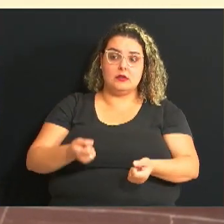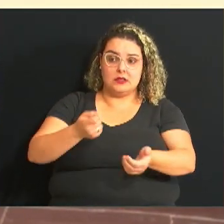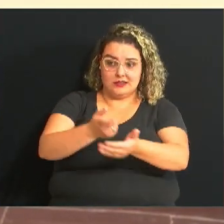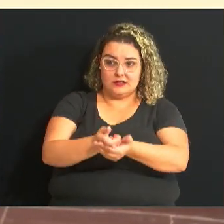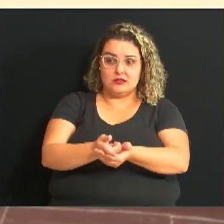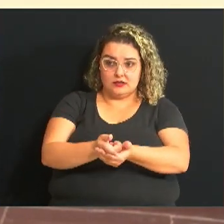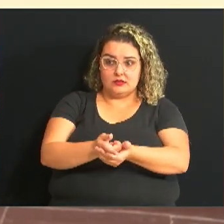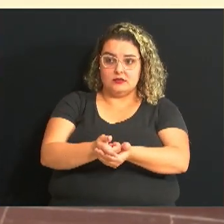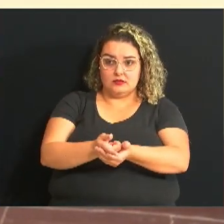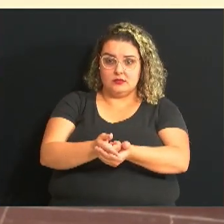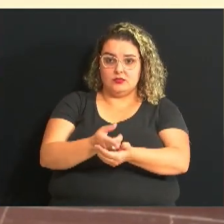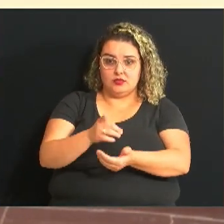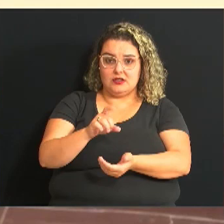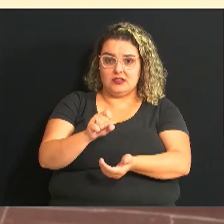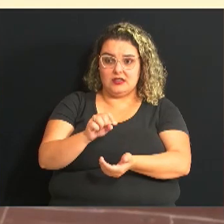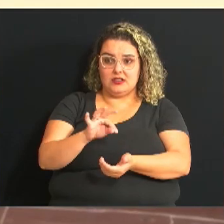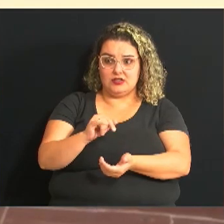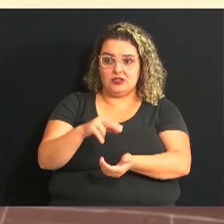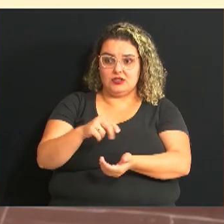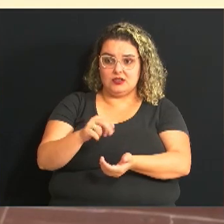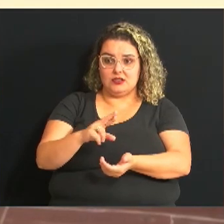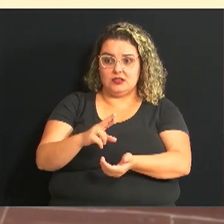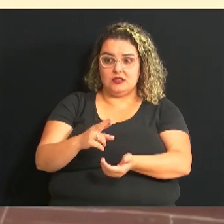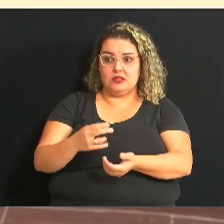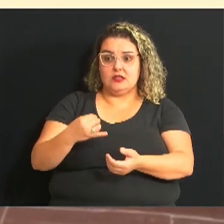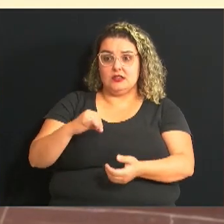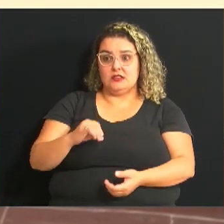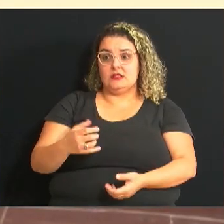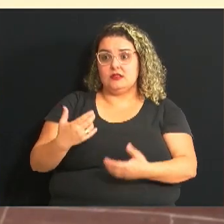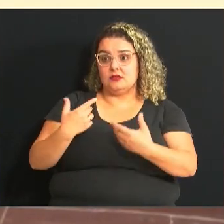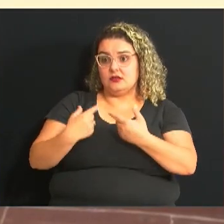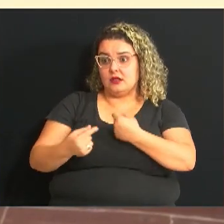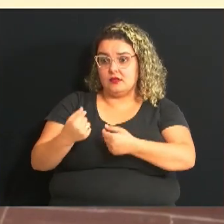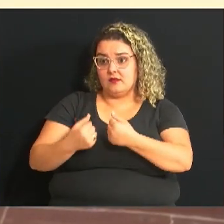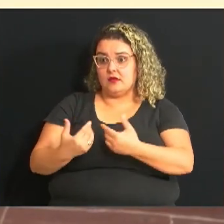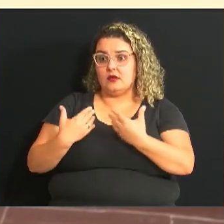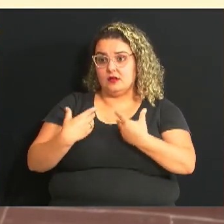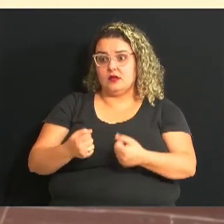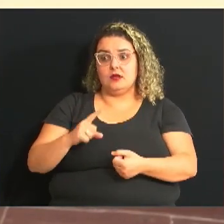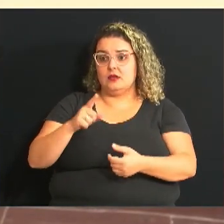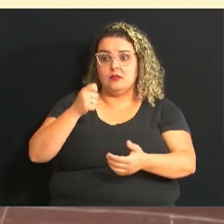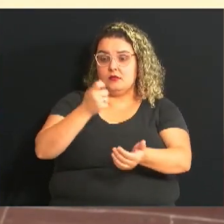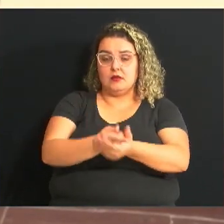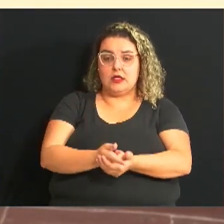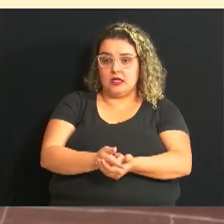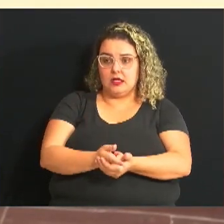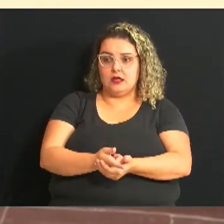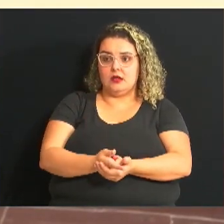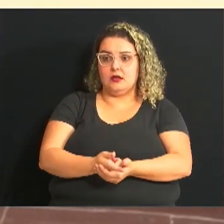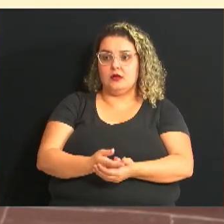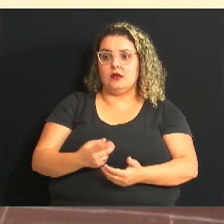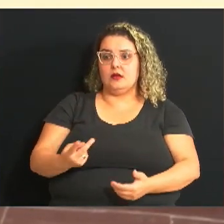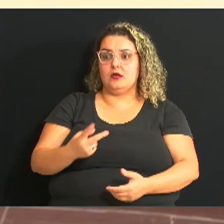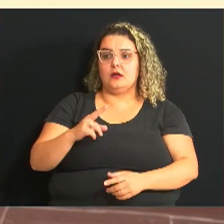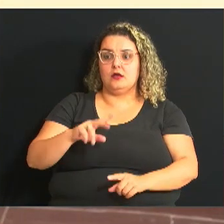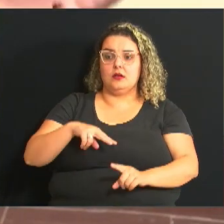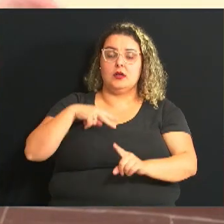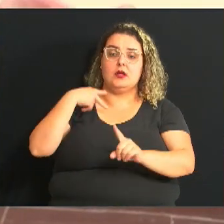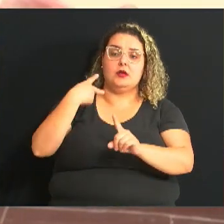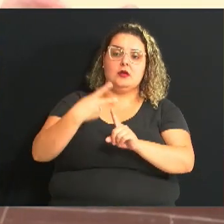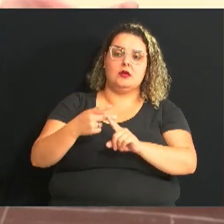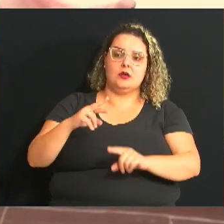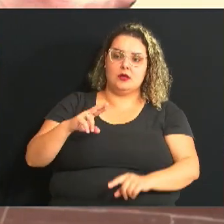pagar, né? Se eu tenho valor a restituir, mas ele não vai pagar, porque esse valor vai ser somado à restituição